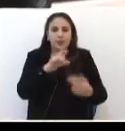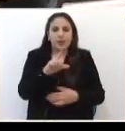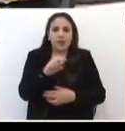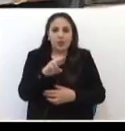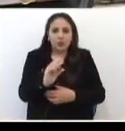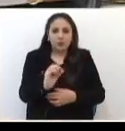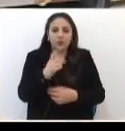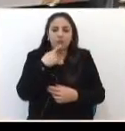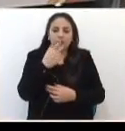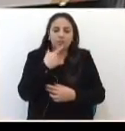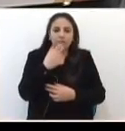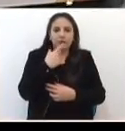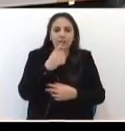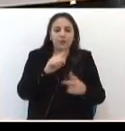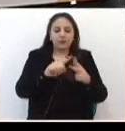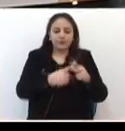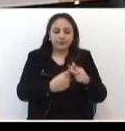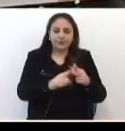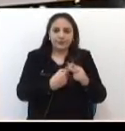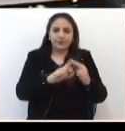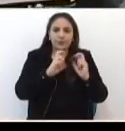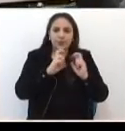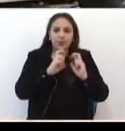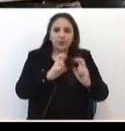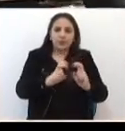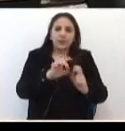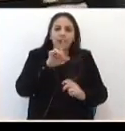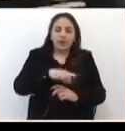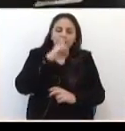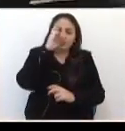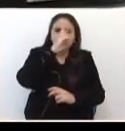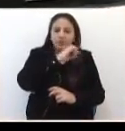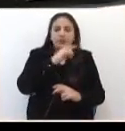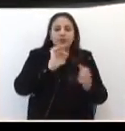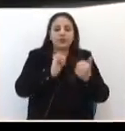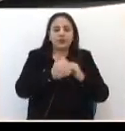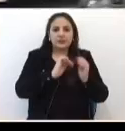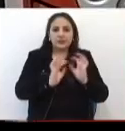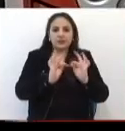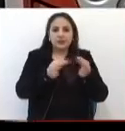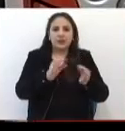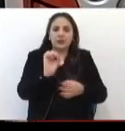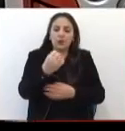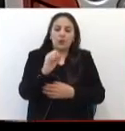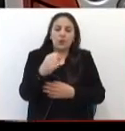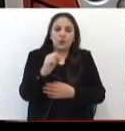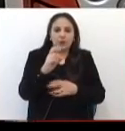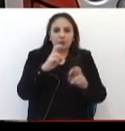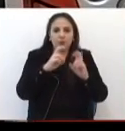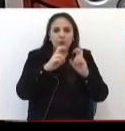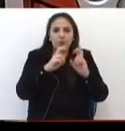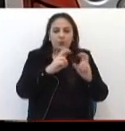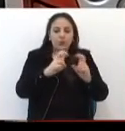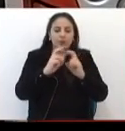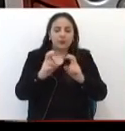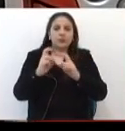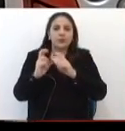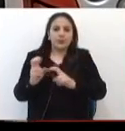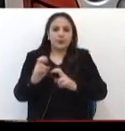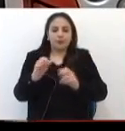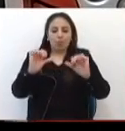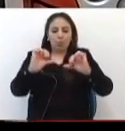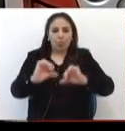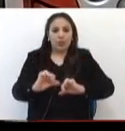que a manutenção dos ônibus é precária. Segundo a avaliação técnica, os 8 veículos da Codepas estão